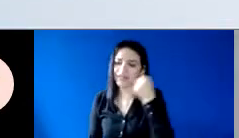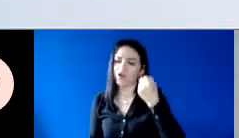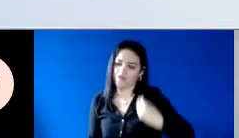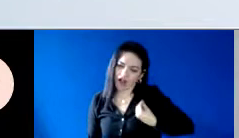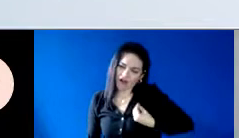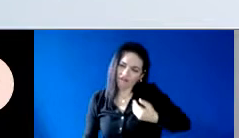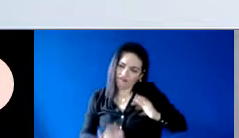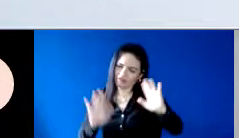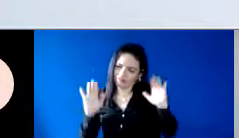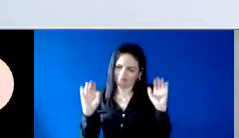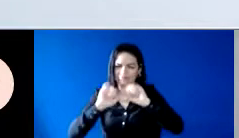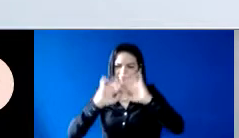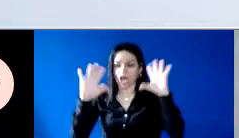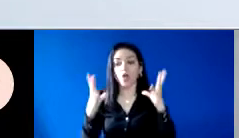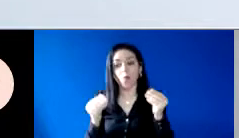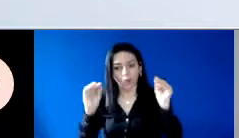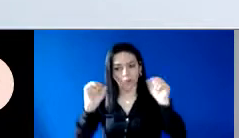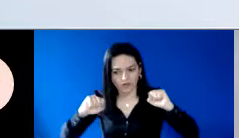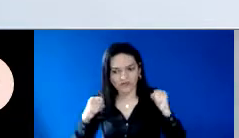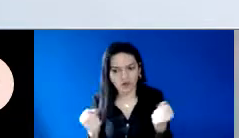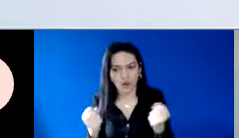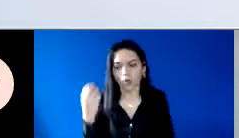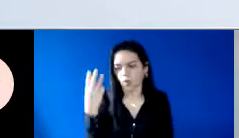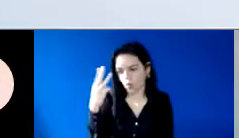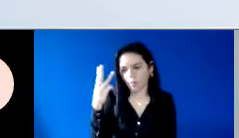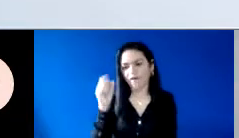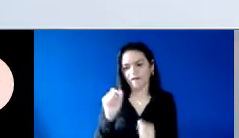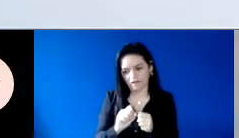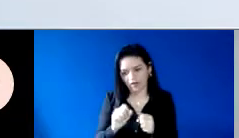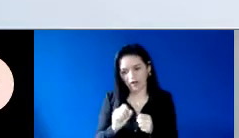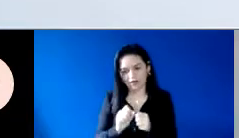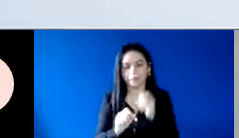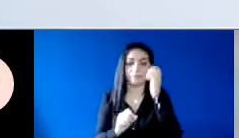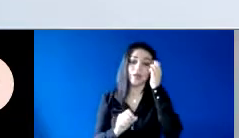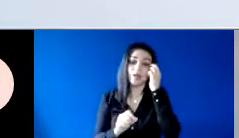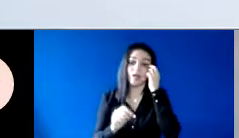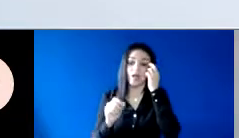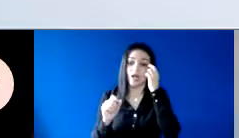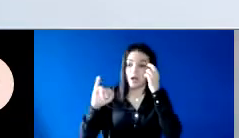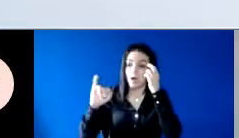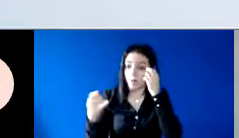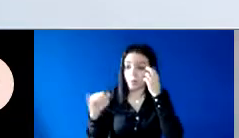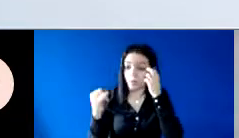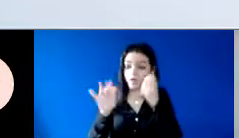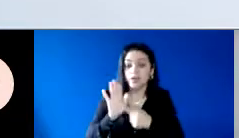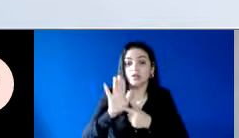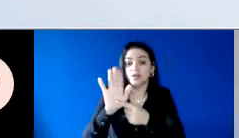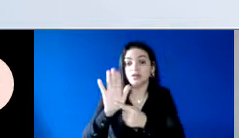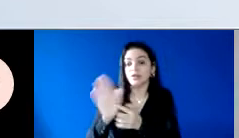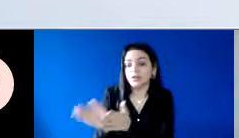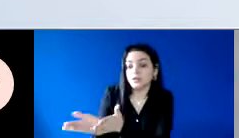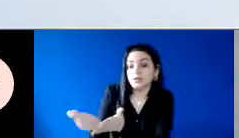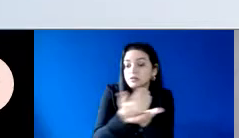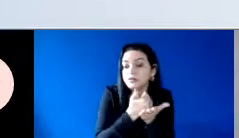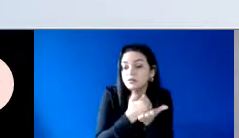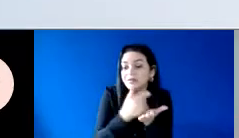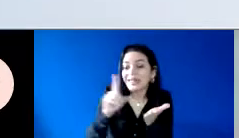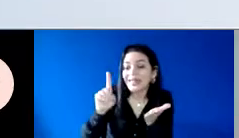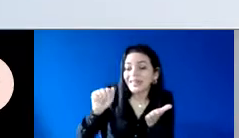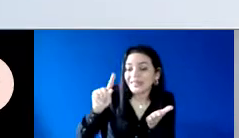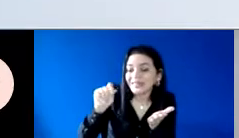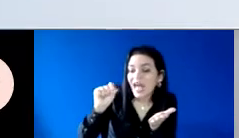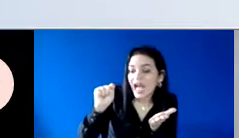muito esforço. E eu aproveito para mostrar dados, porque nada melhor do que dados para a gente entender